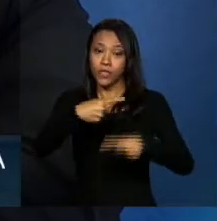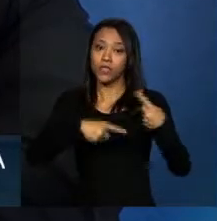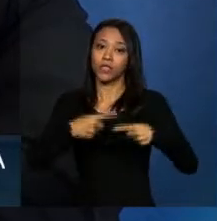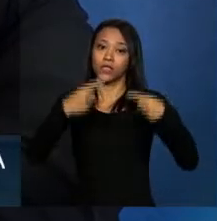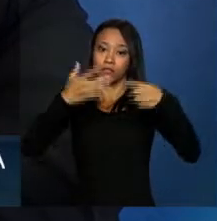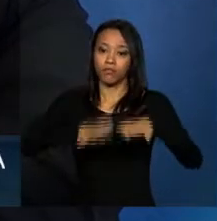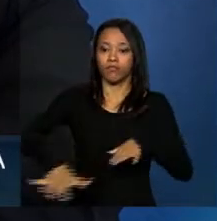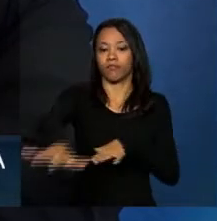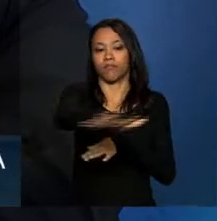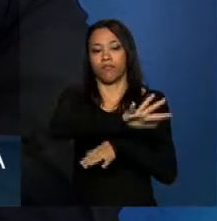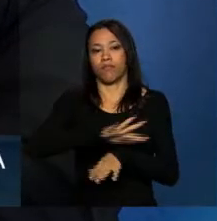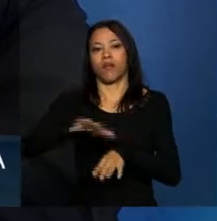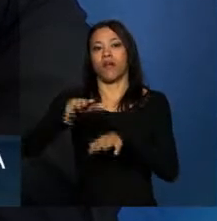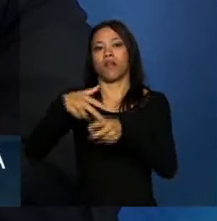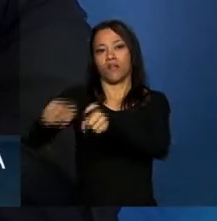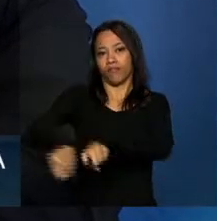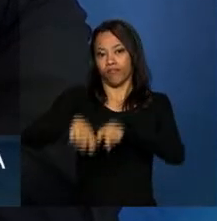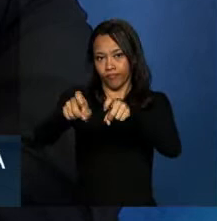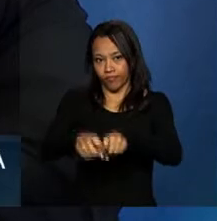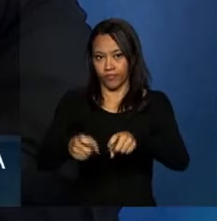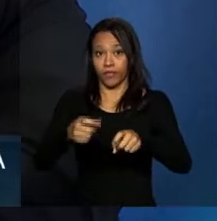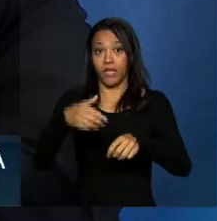período, nós entregamos,